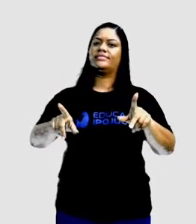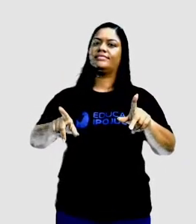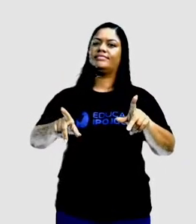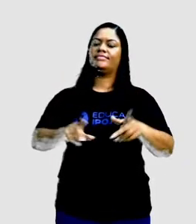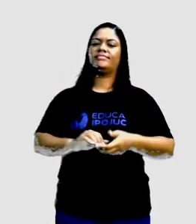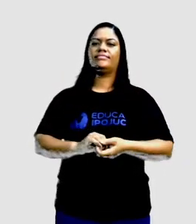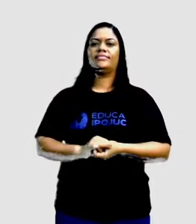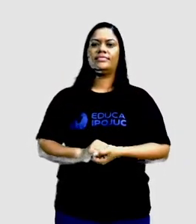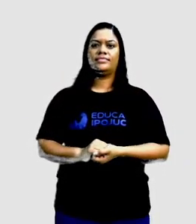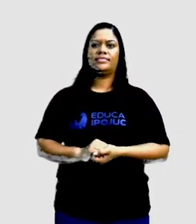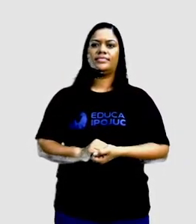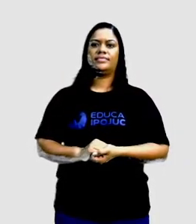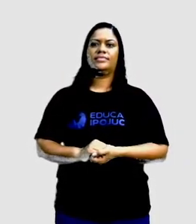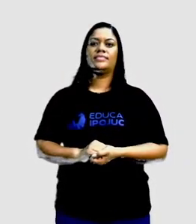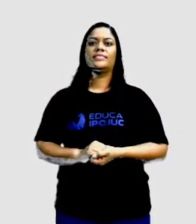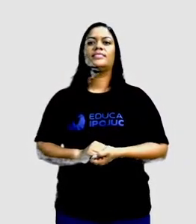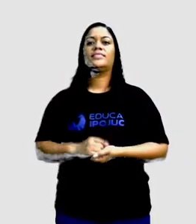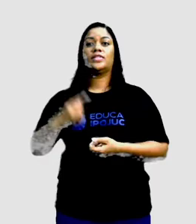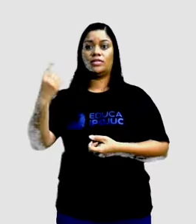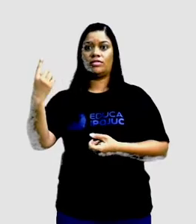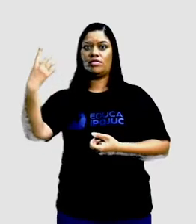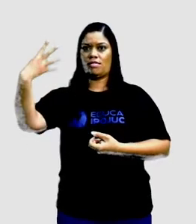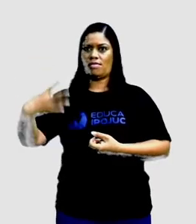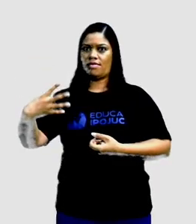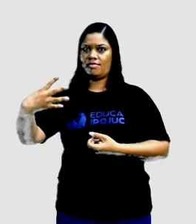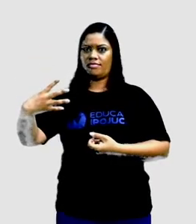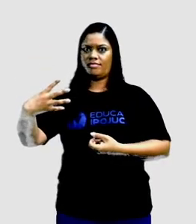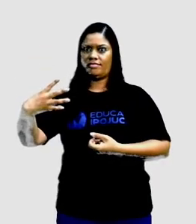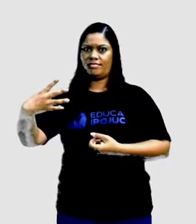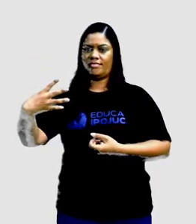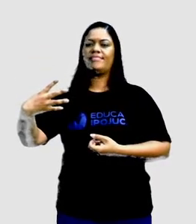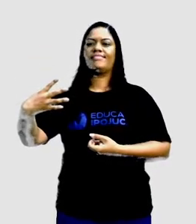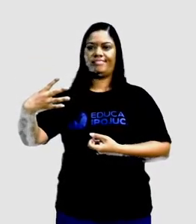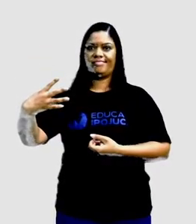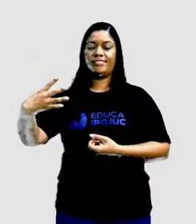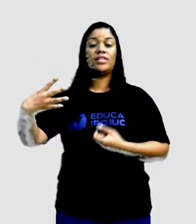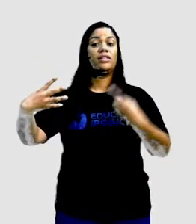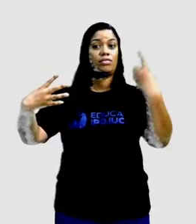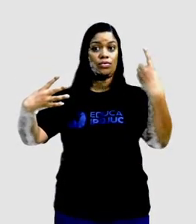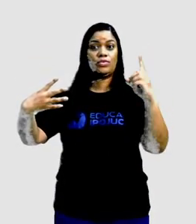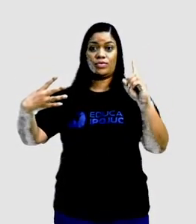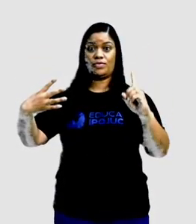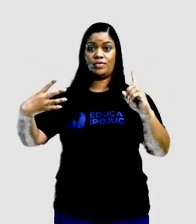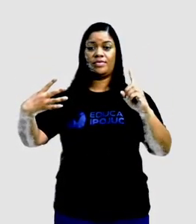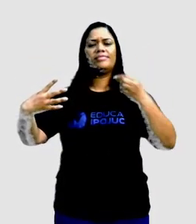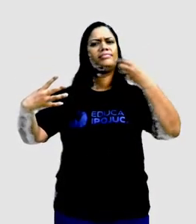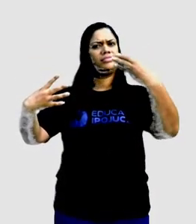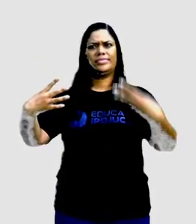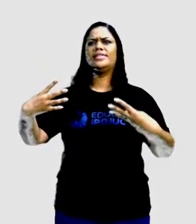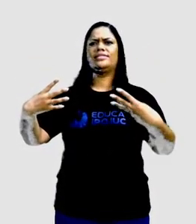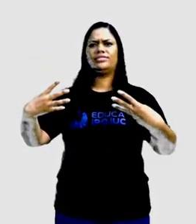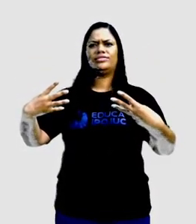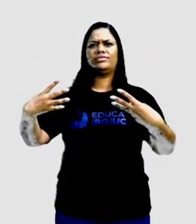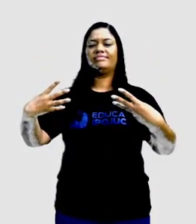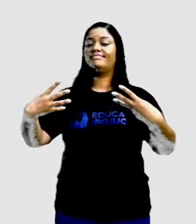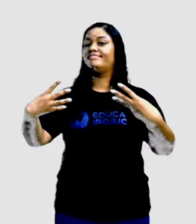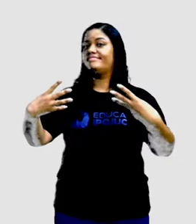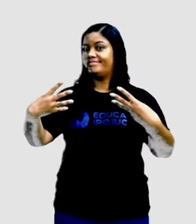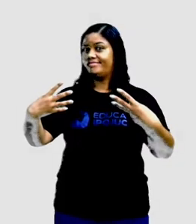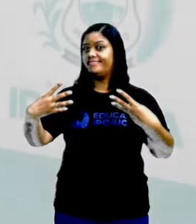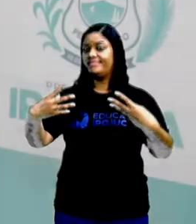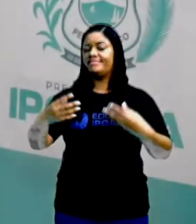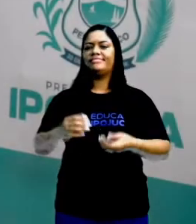diferente. Onde um defende que são 4 toras aí, 4 madeiras, e o outro defende que não, são apenas